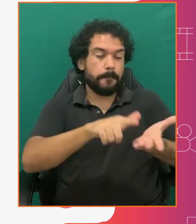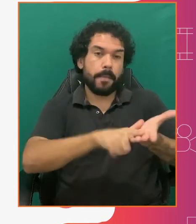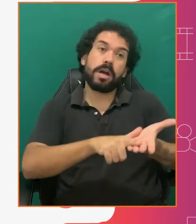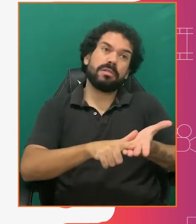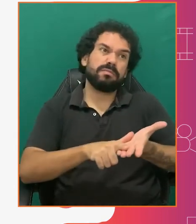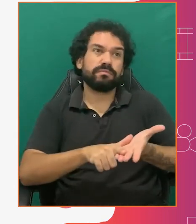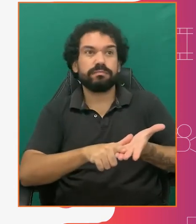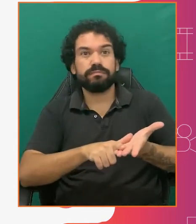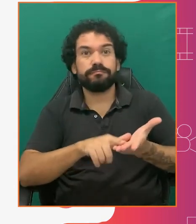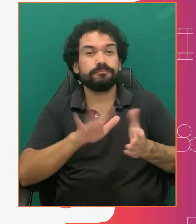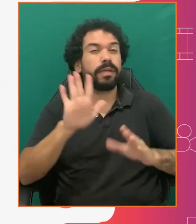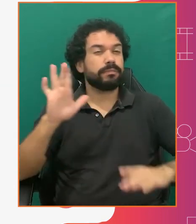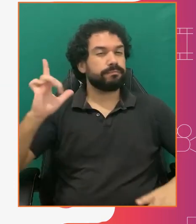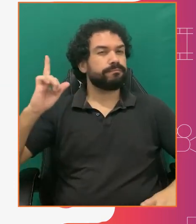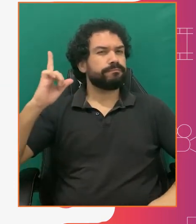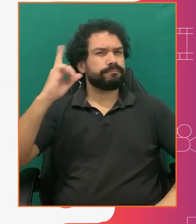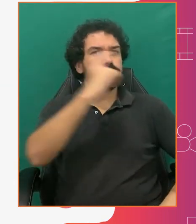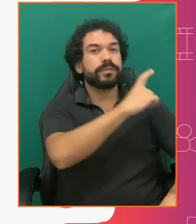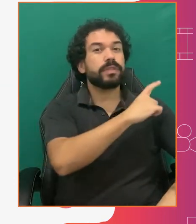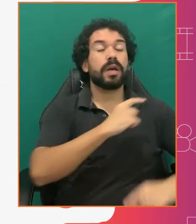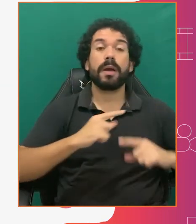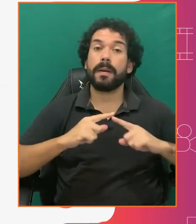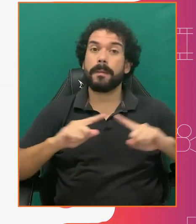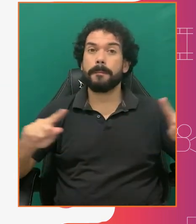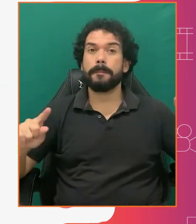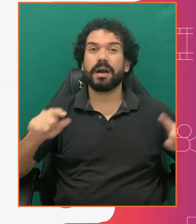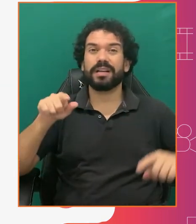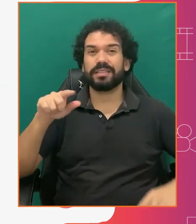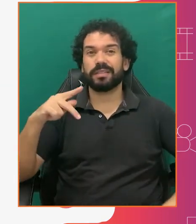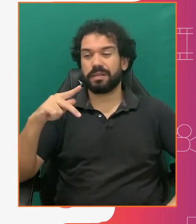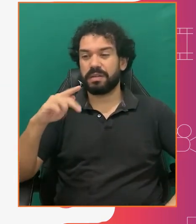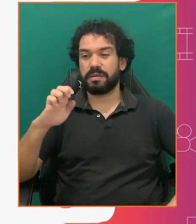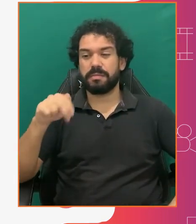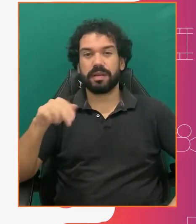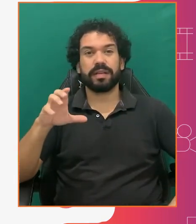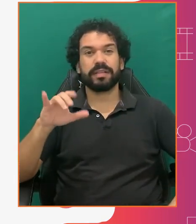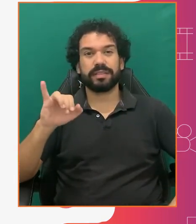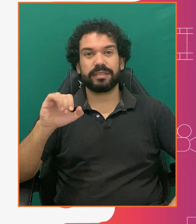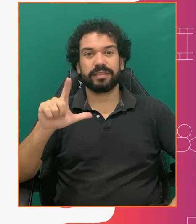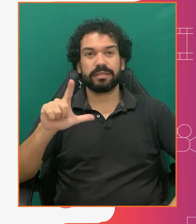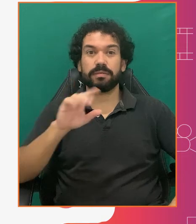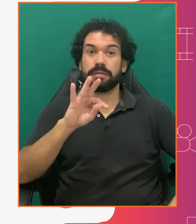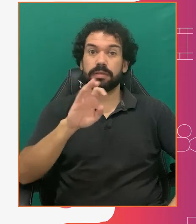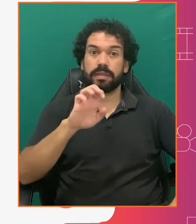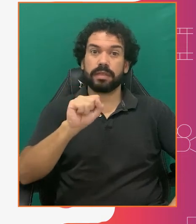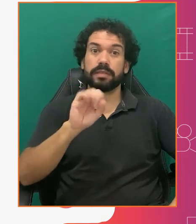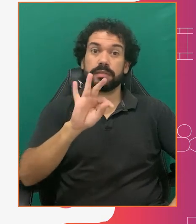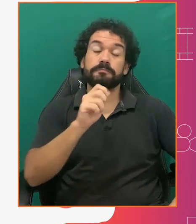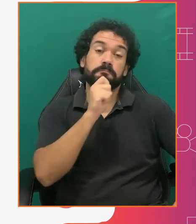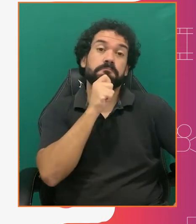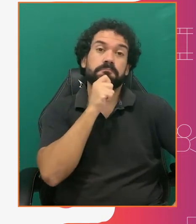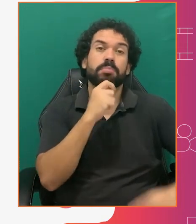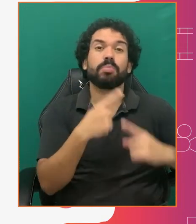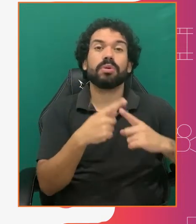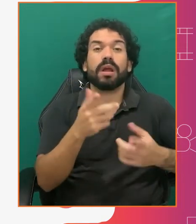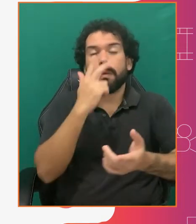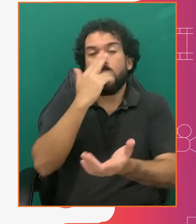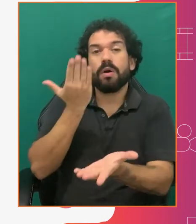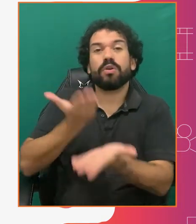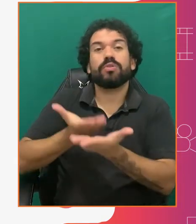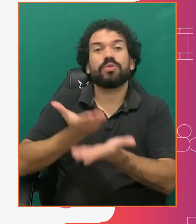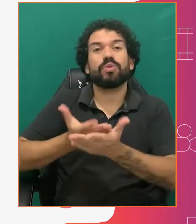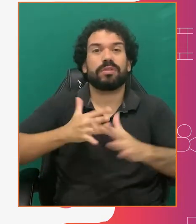papel é um pouco mais raro, mas a ideia do pencil test ainda continua porque é um estudo